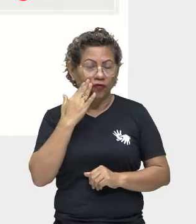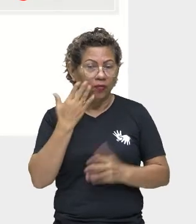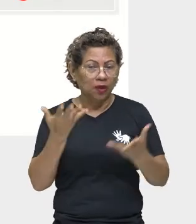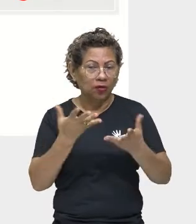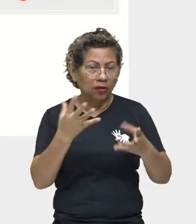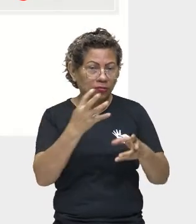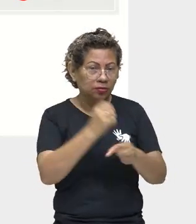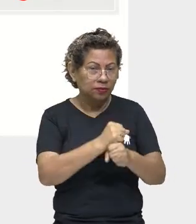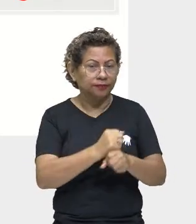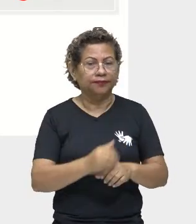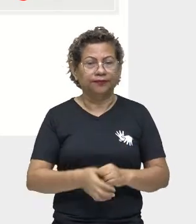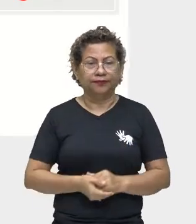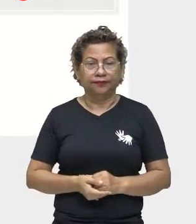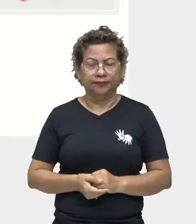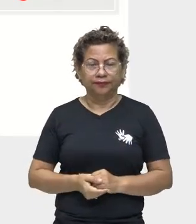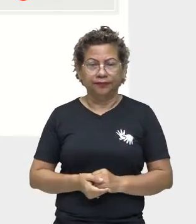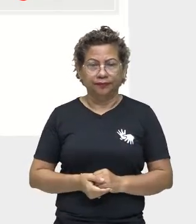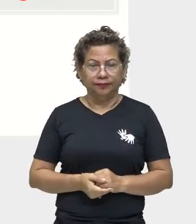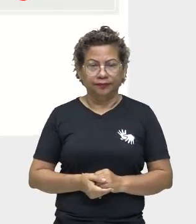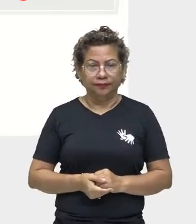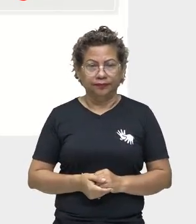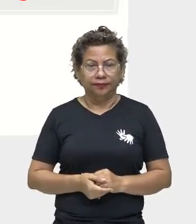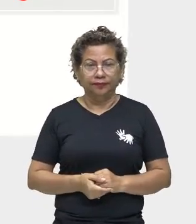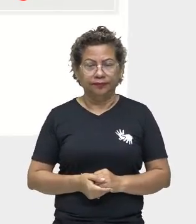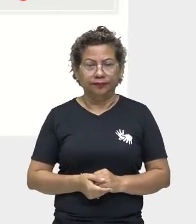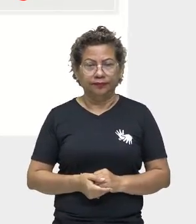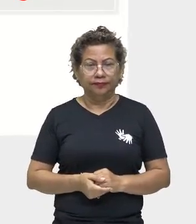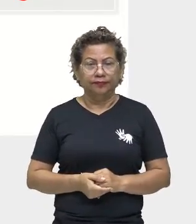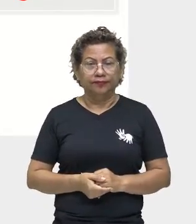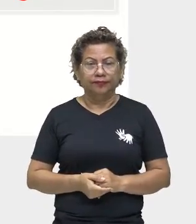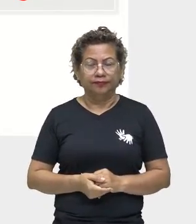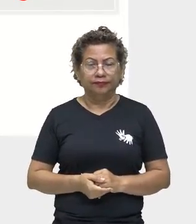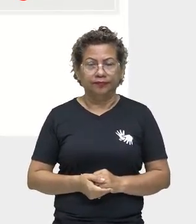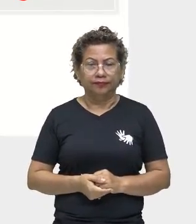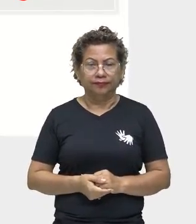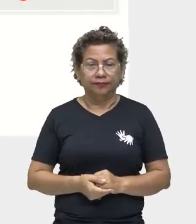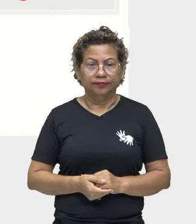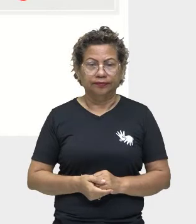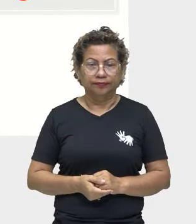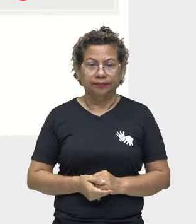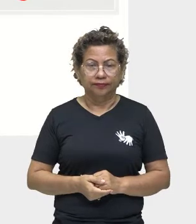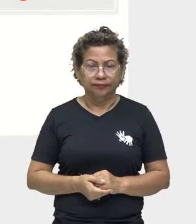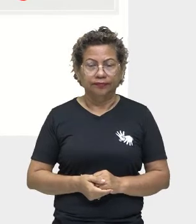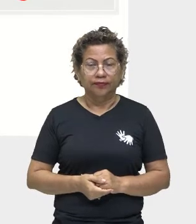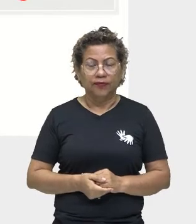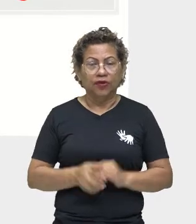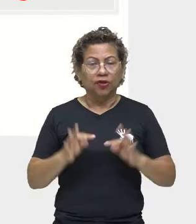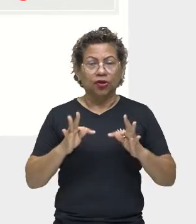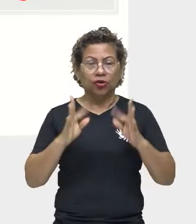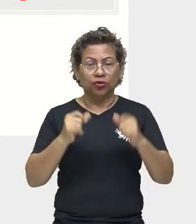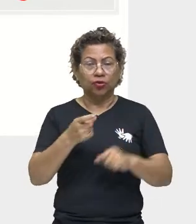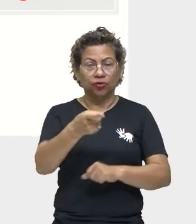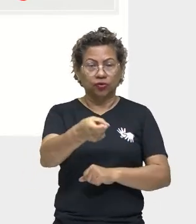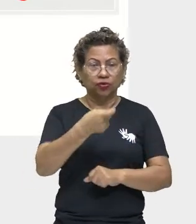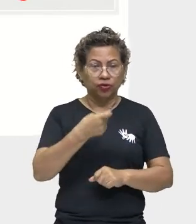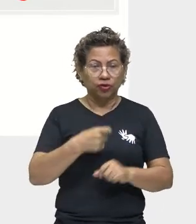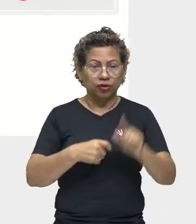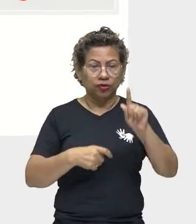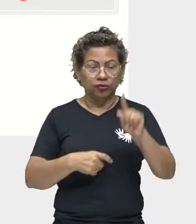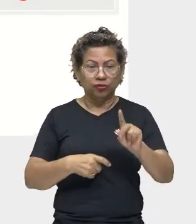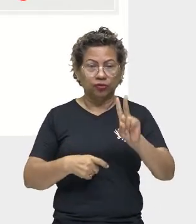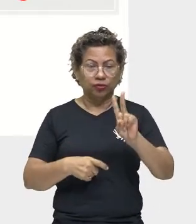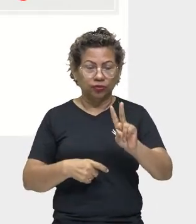2x mais um x dá 3, mais um x dá 4, mais um x dá